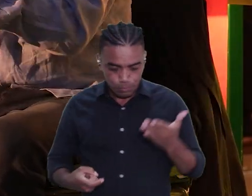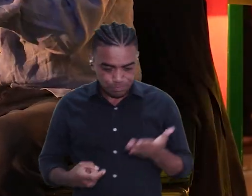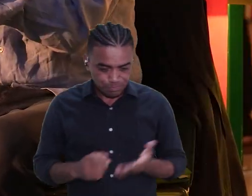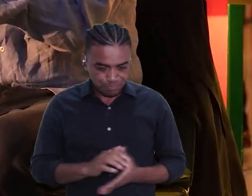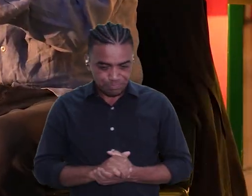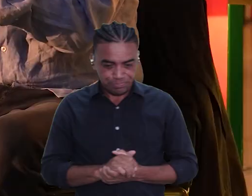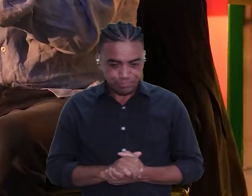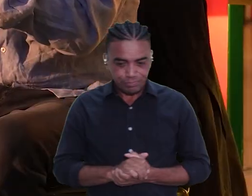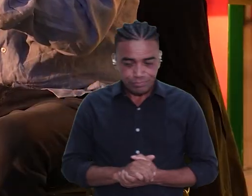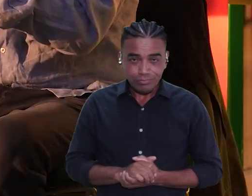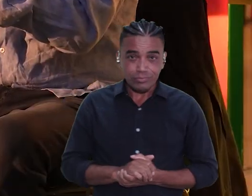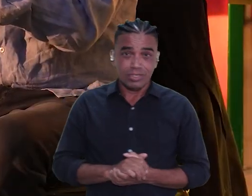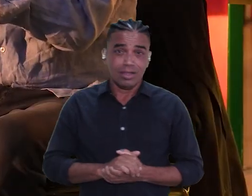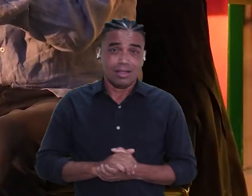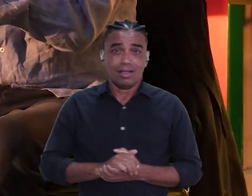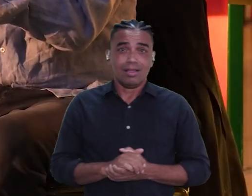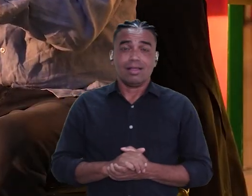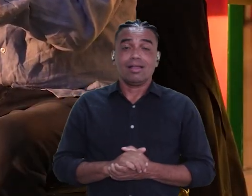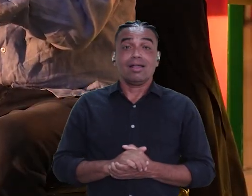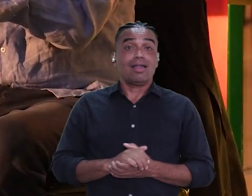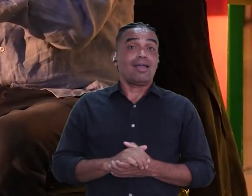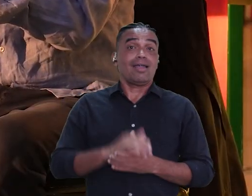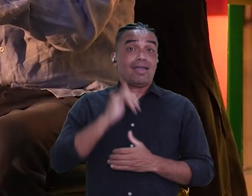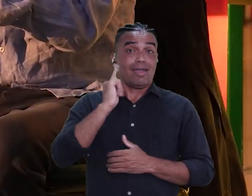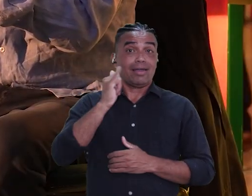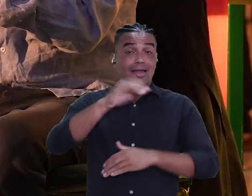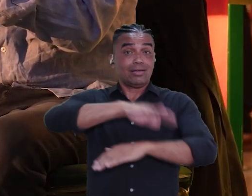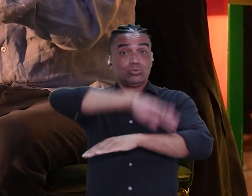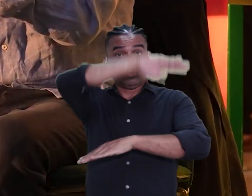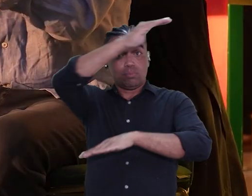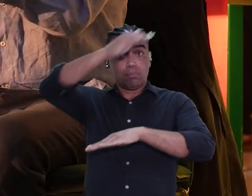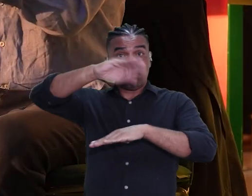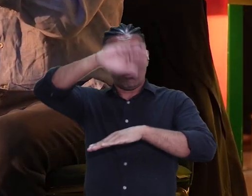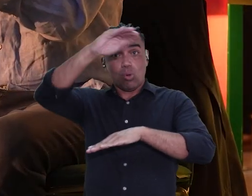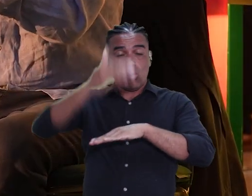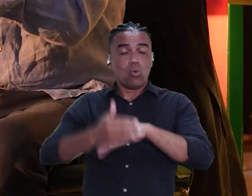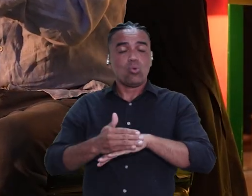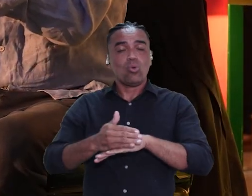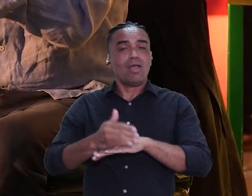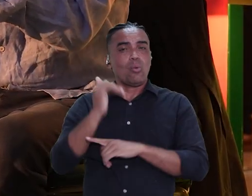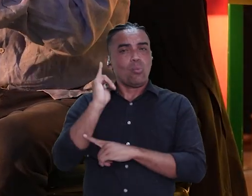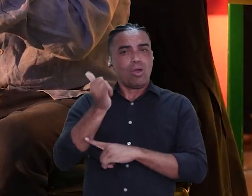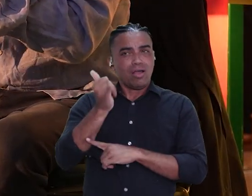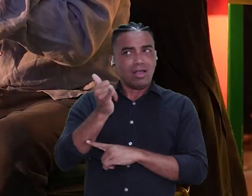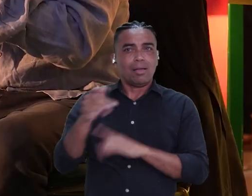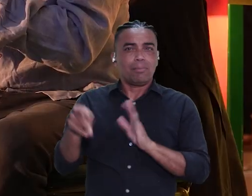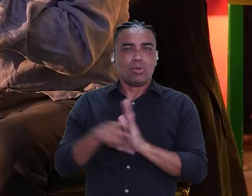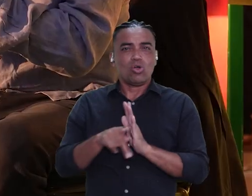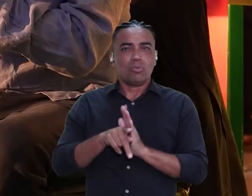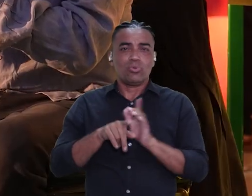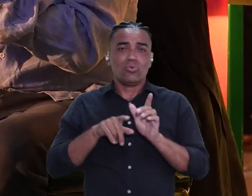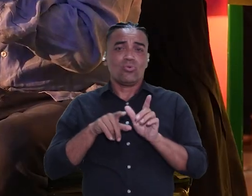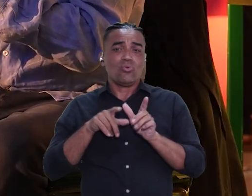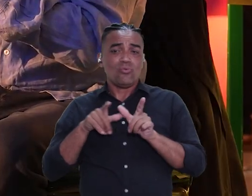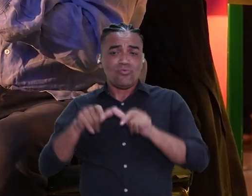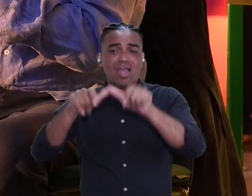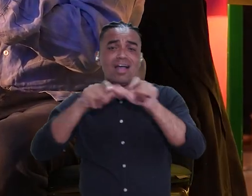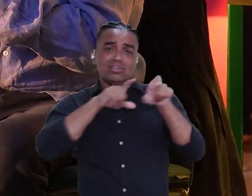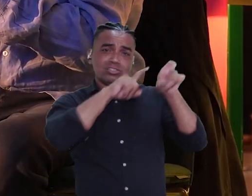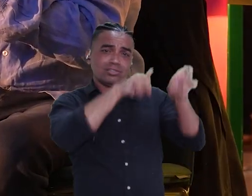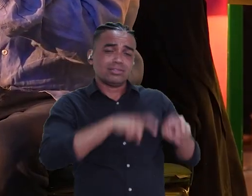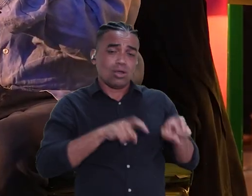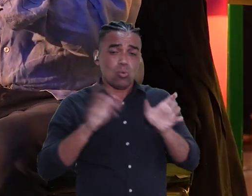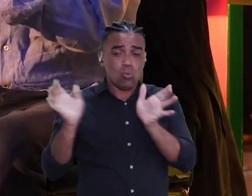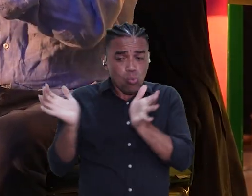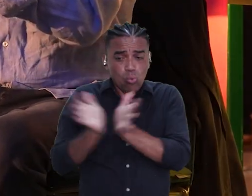O Recado do Morro. O Recado do Morro é uma narrativa sobre uma viagem feita pelo sertão, em que um grupo